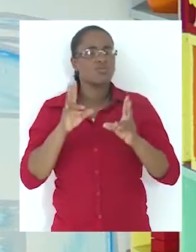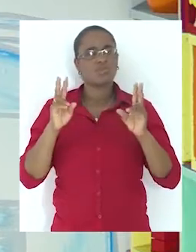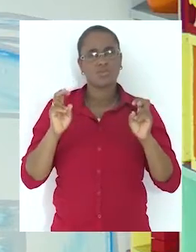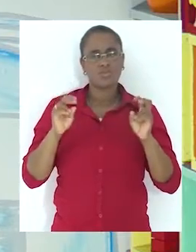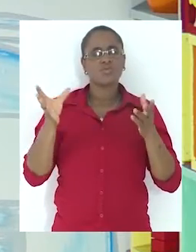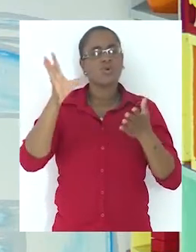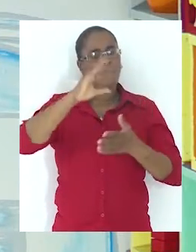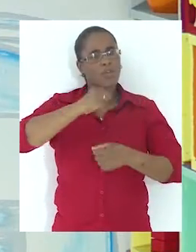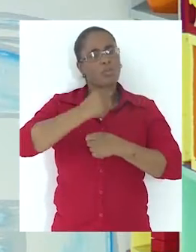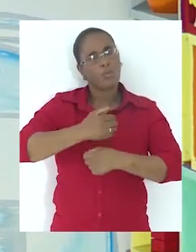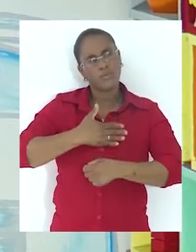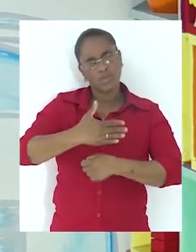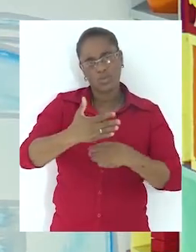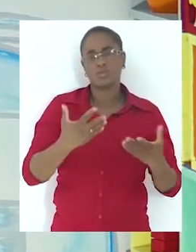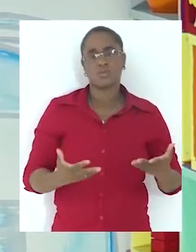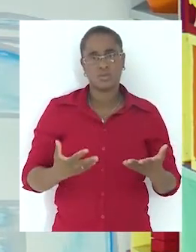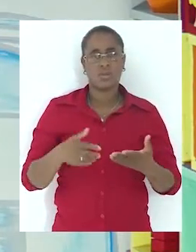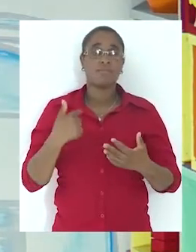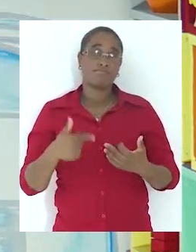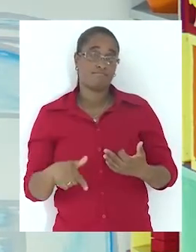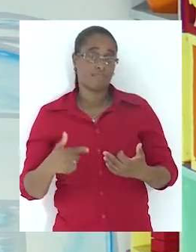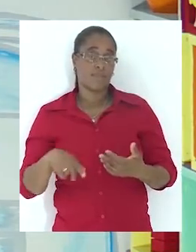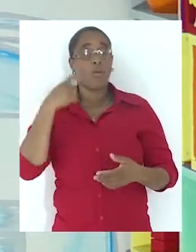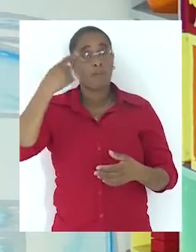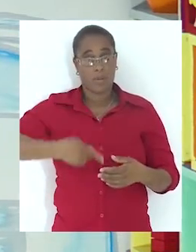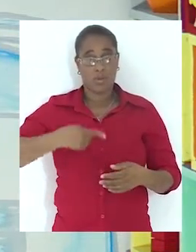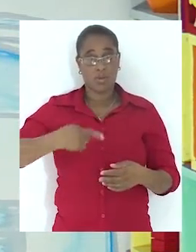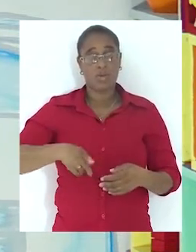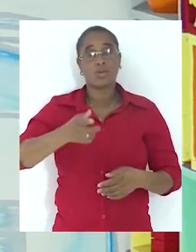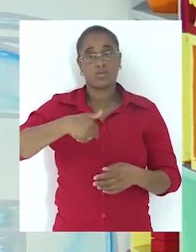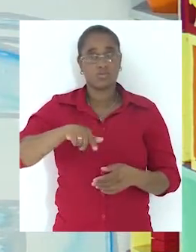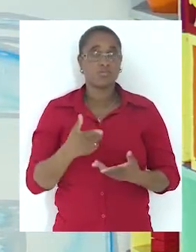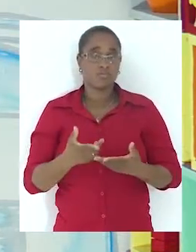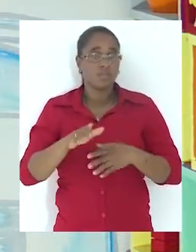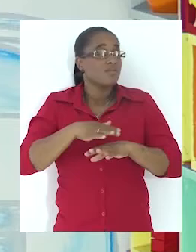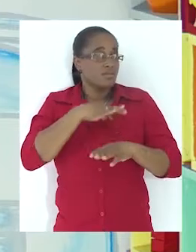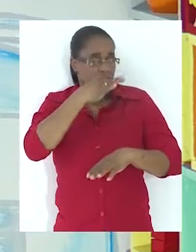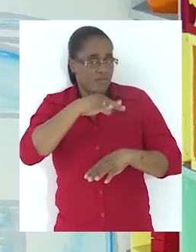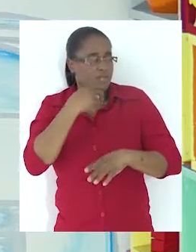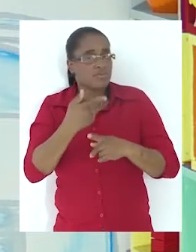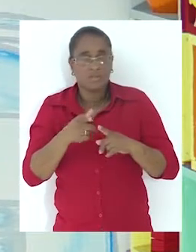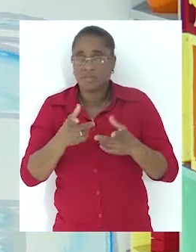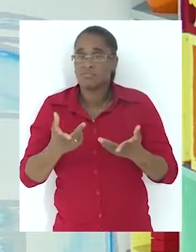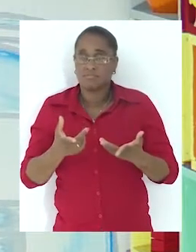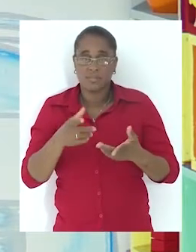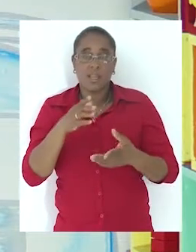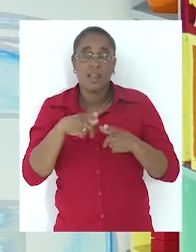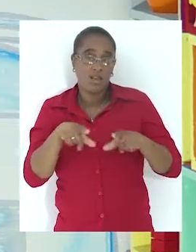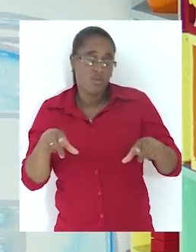mais profissionais e que obriga-nos a usar determinada linguagem mais